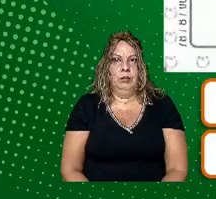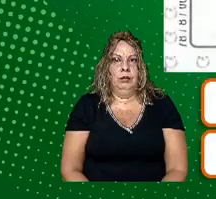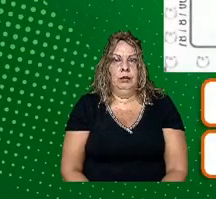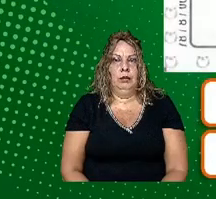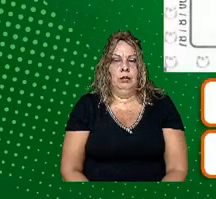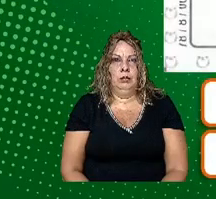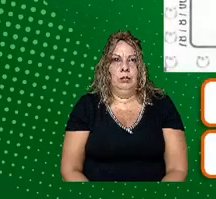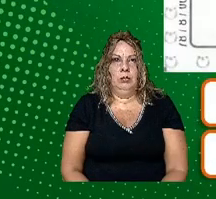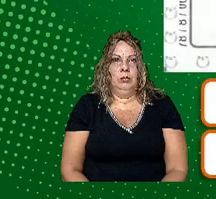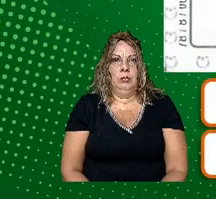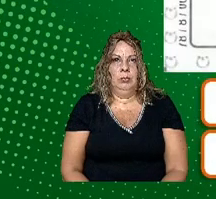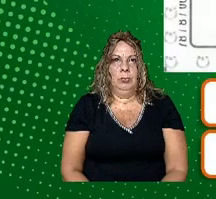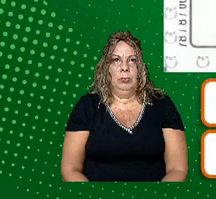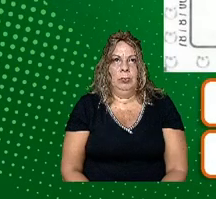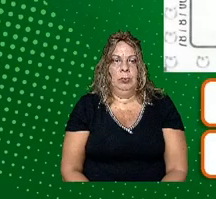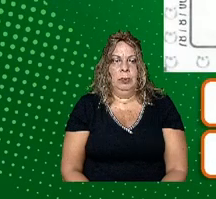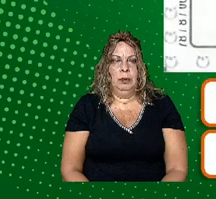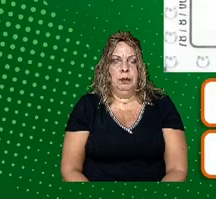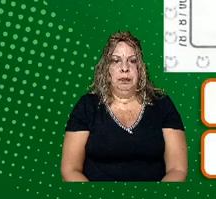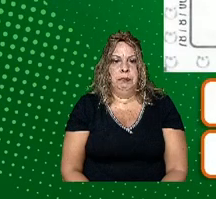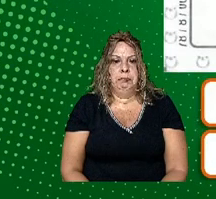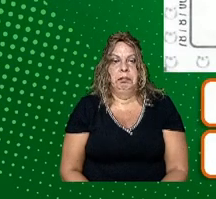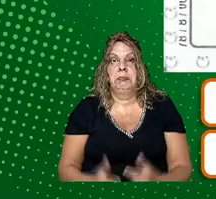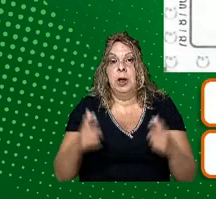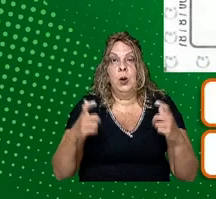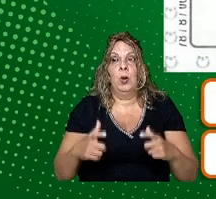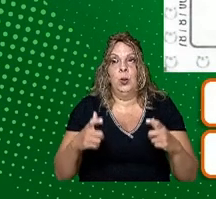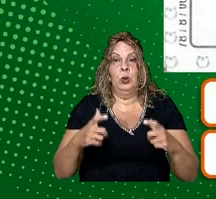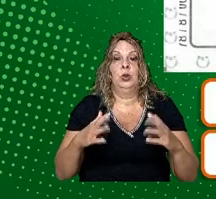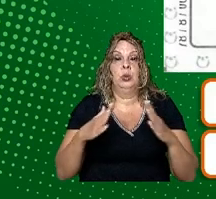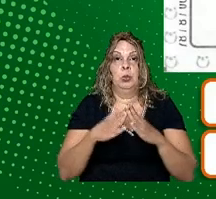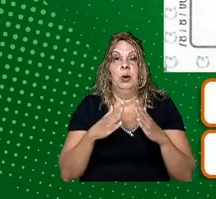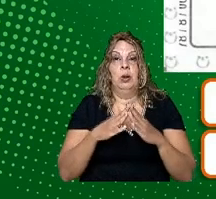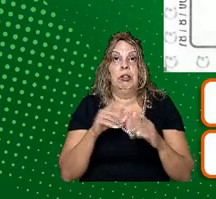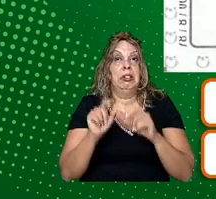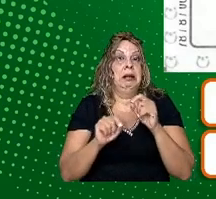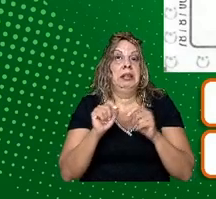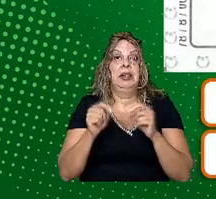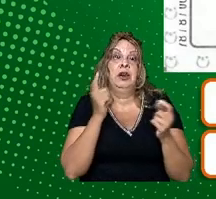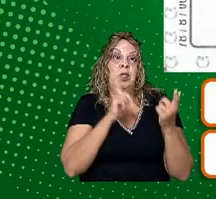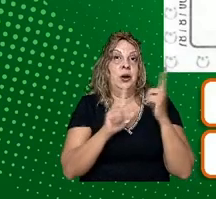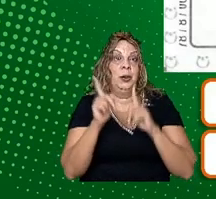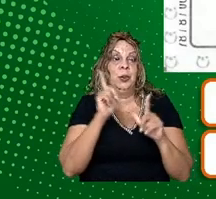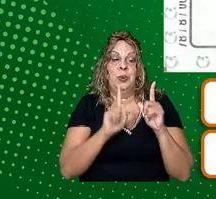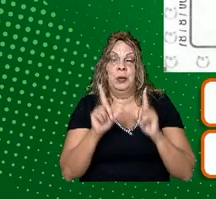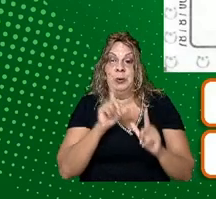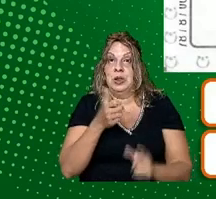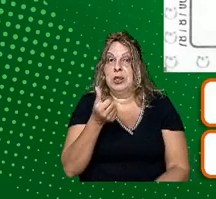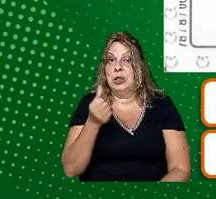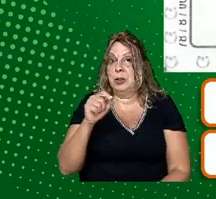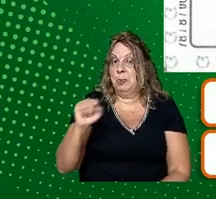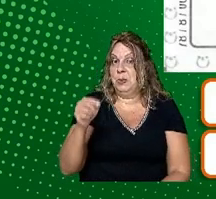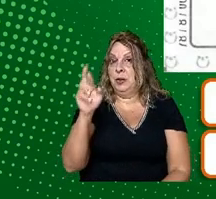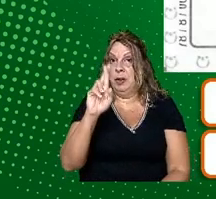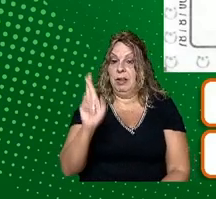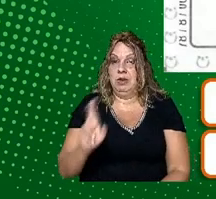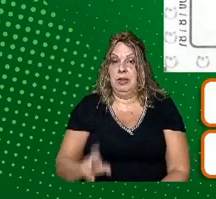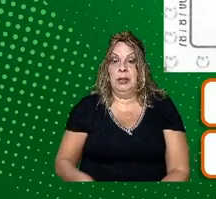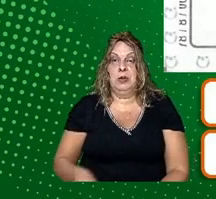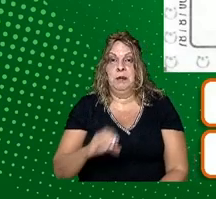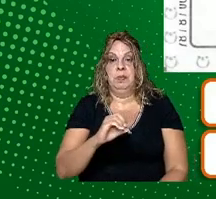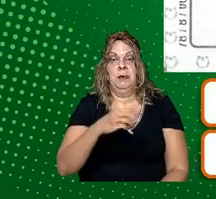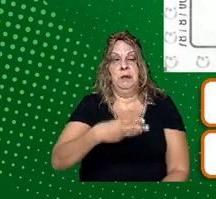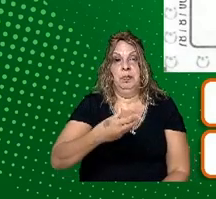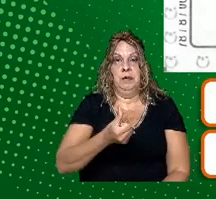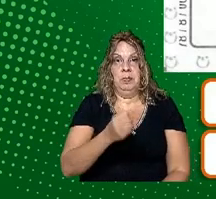Quero saber onde moram, quem são estes contemplados do nosso segundo prêmio, 6 mil reais, que vão aí para o título